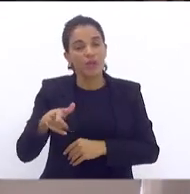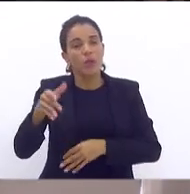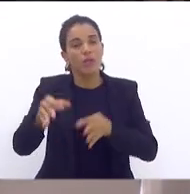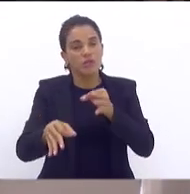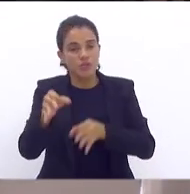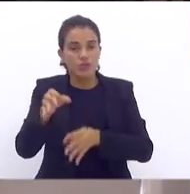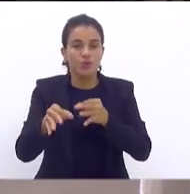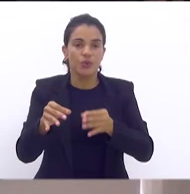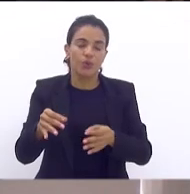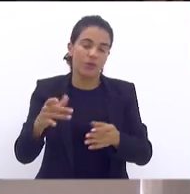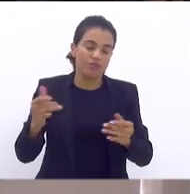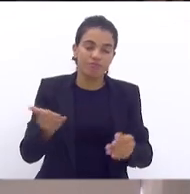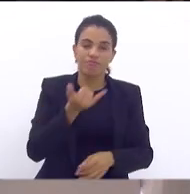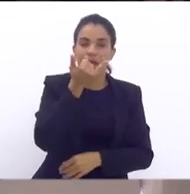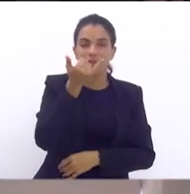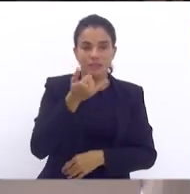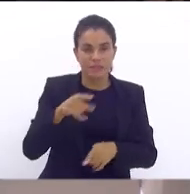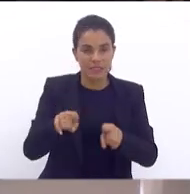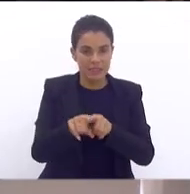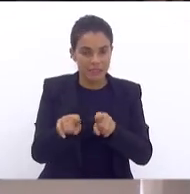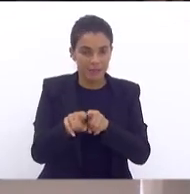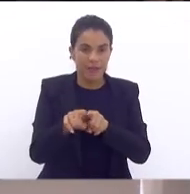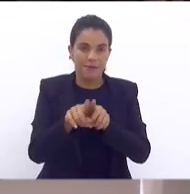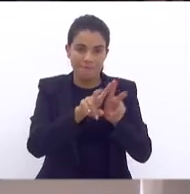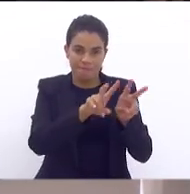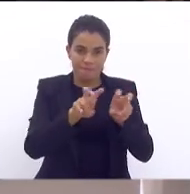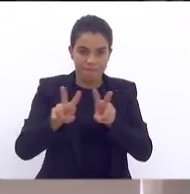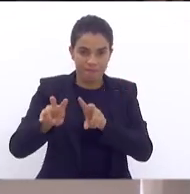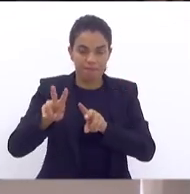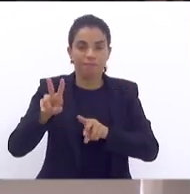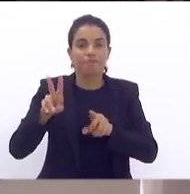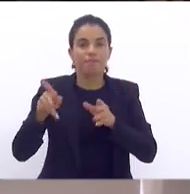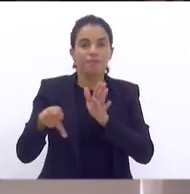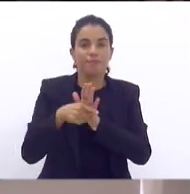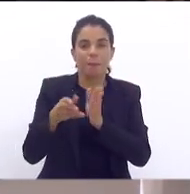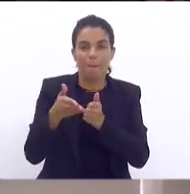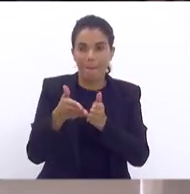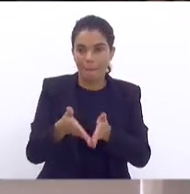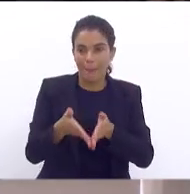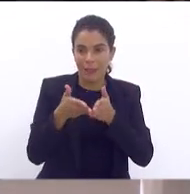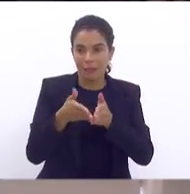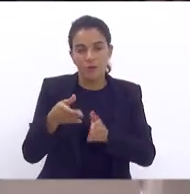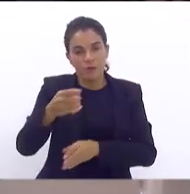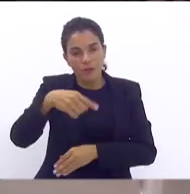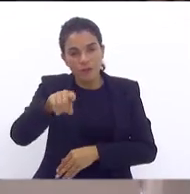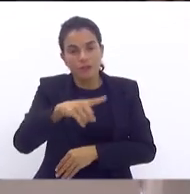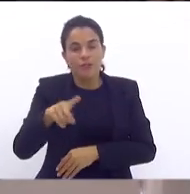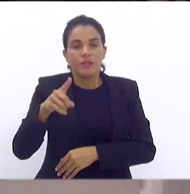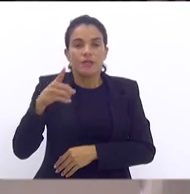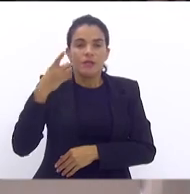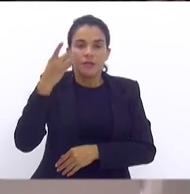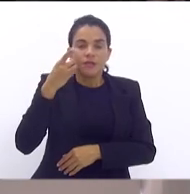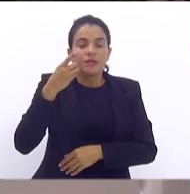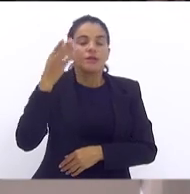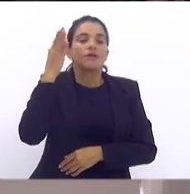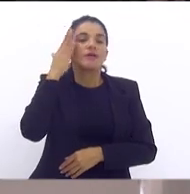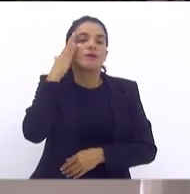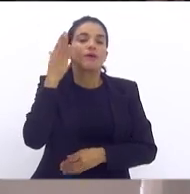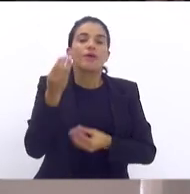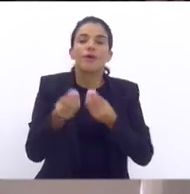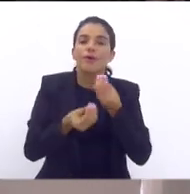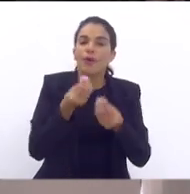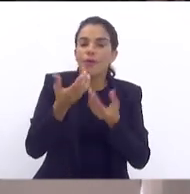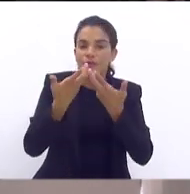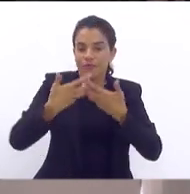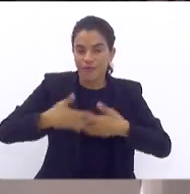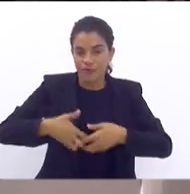fatos da navegação. E como se dá esse julgamento? Eu acho que é interessante também os senhores deputados saberem o procedimento para entender